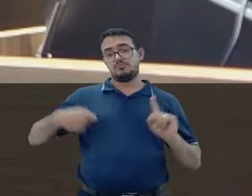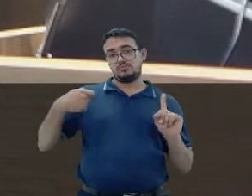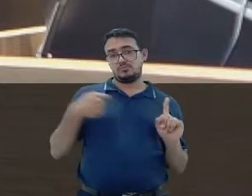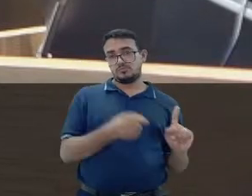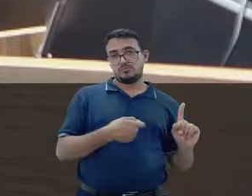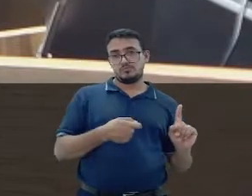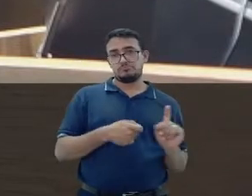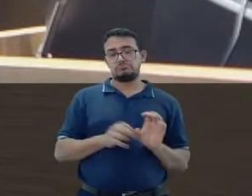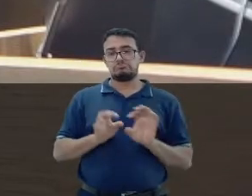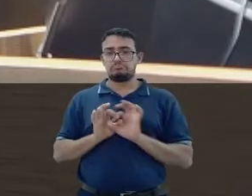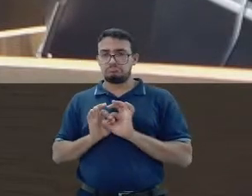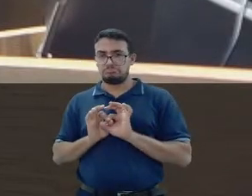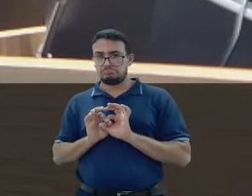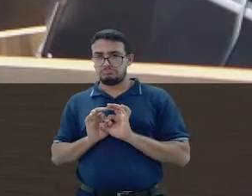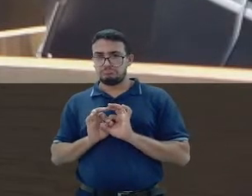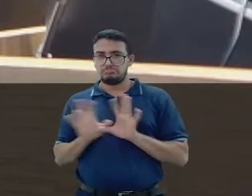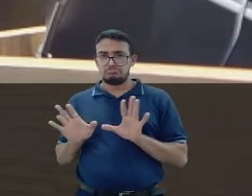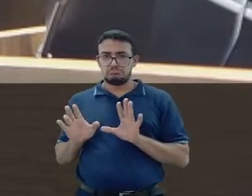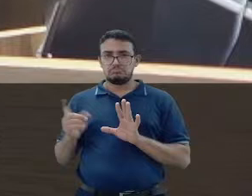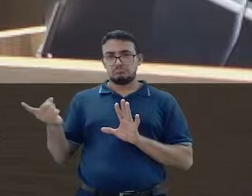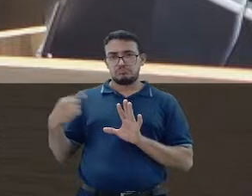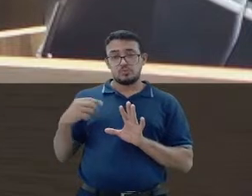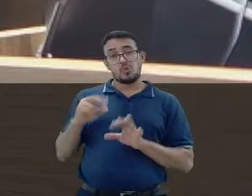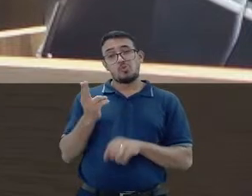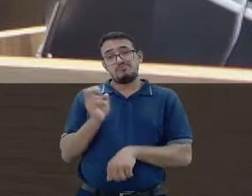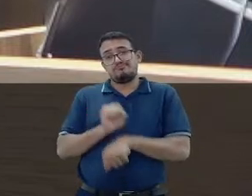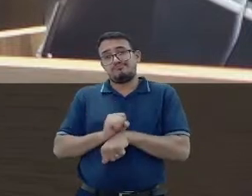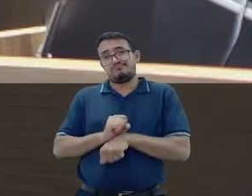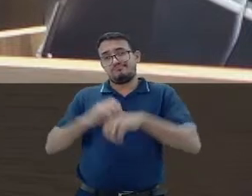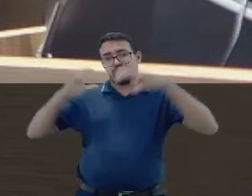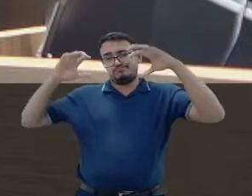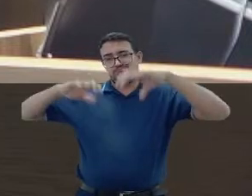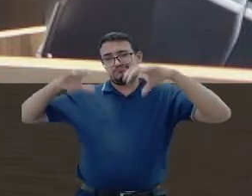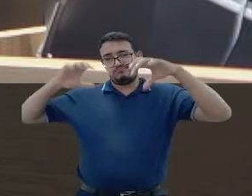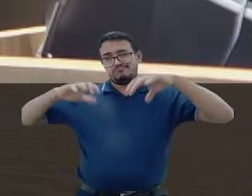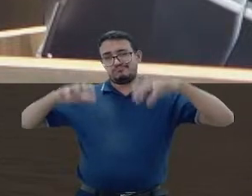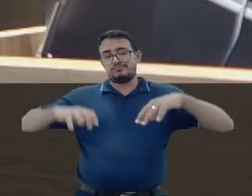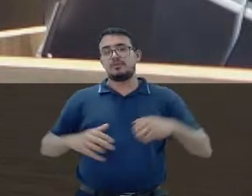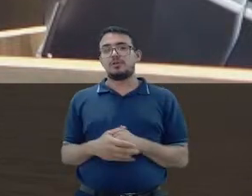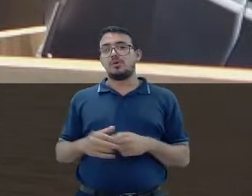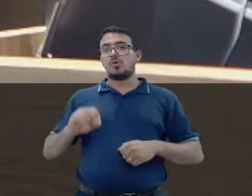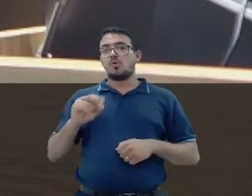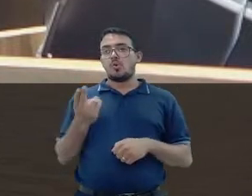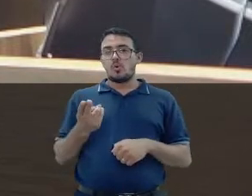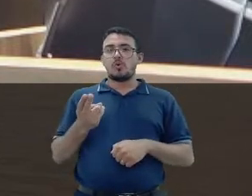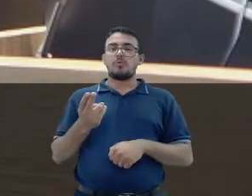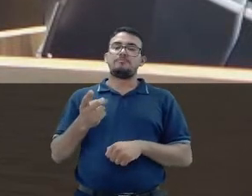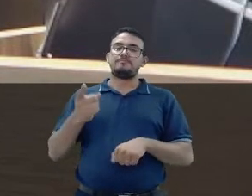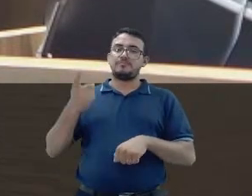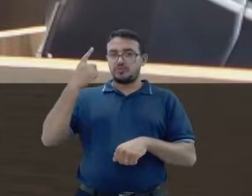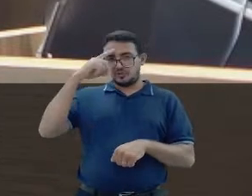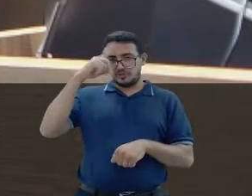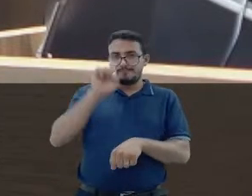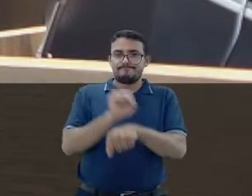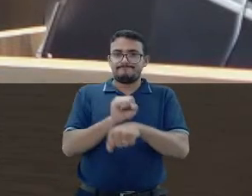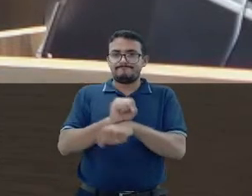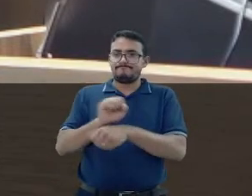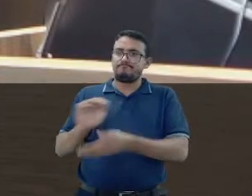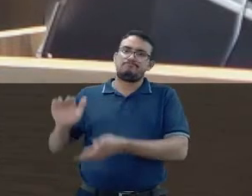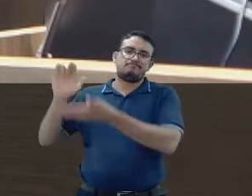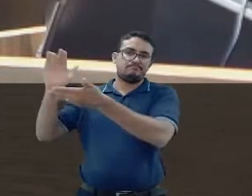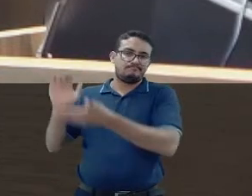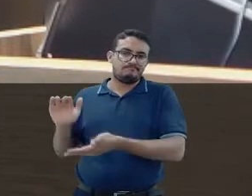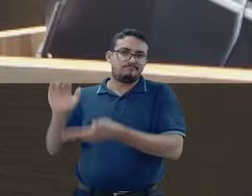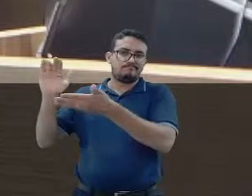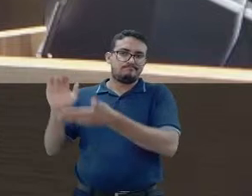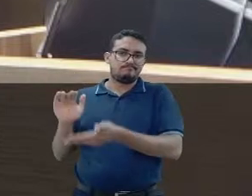tráfego ou parado por chuva, bem como os dias em que o tempo de espera, aguardando carga ou descarga, for